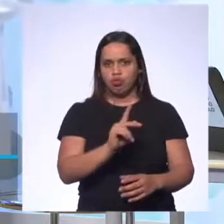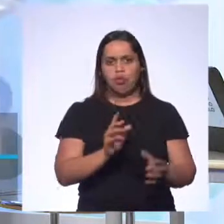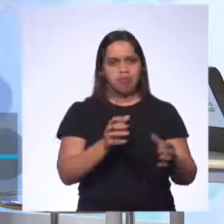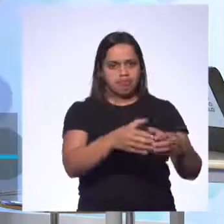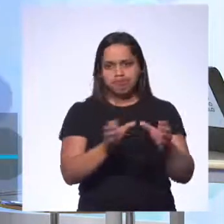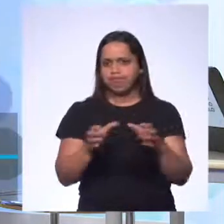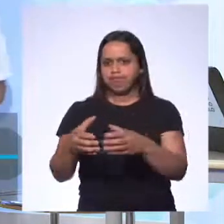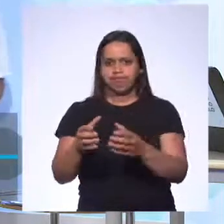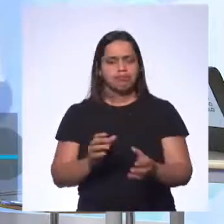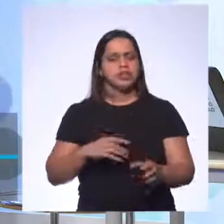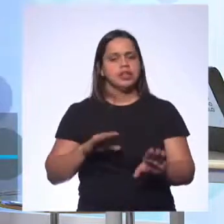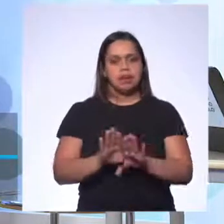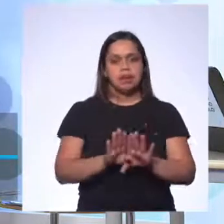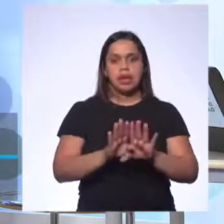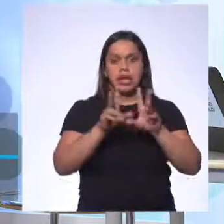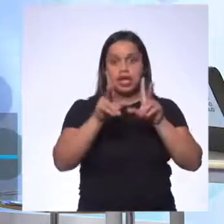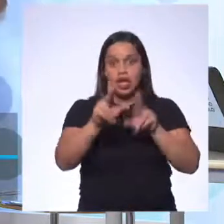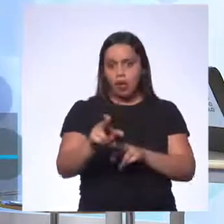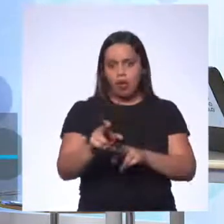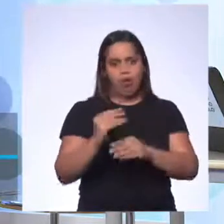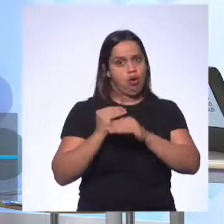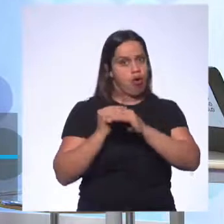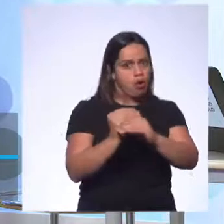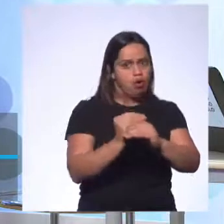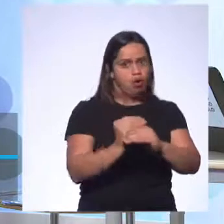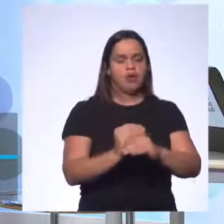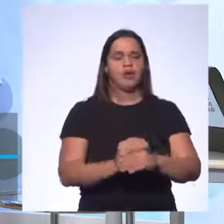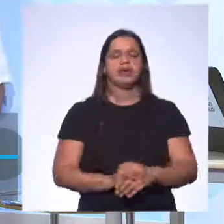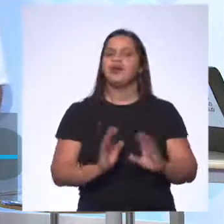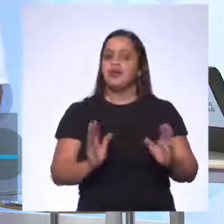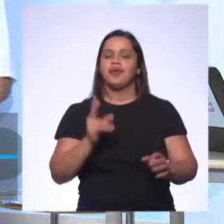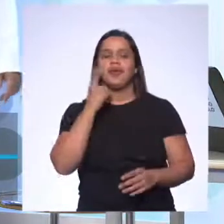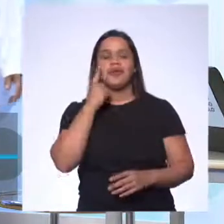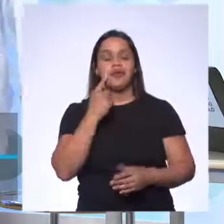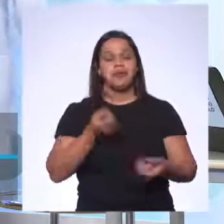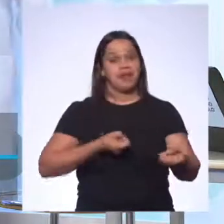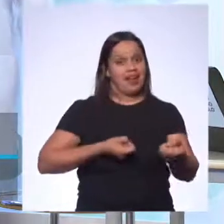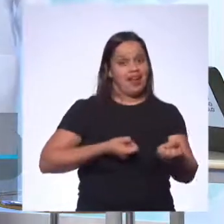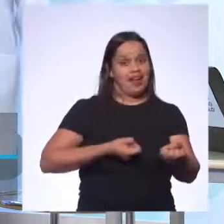bem. Então, assim, né, as interações aqui